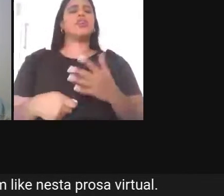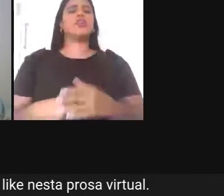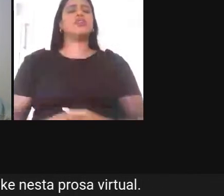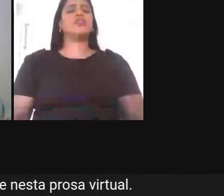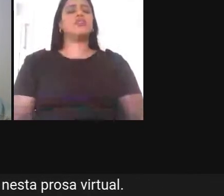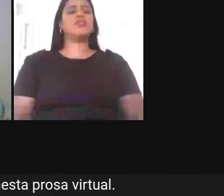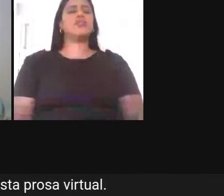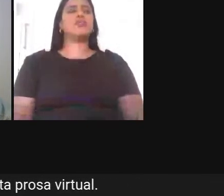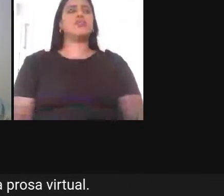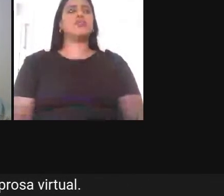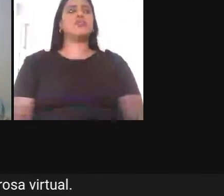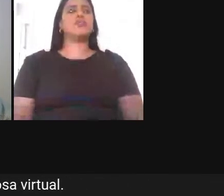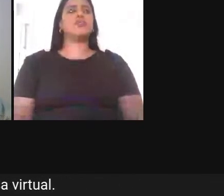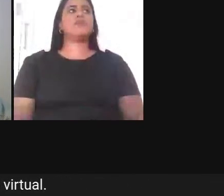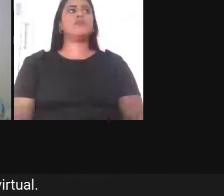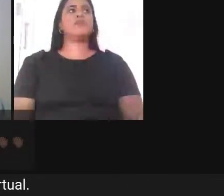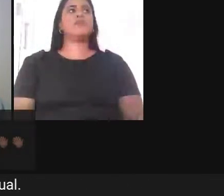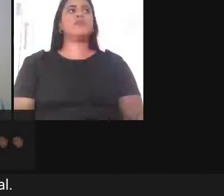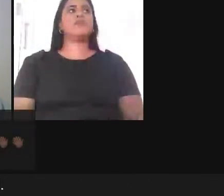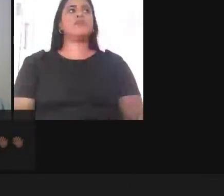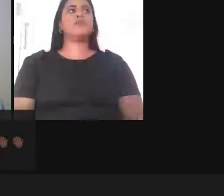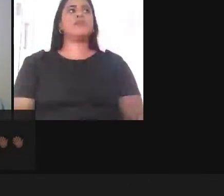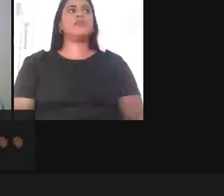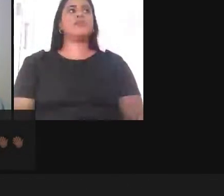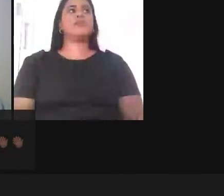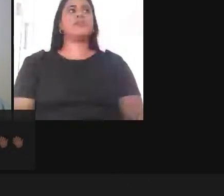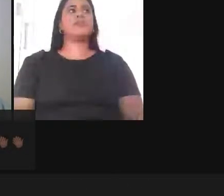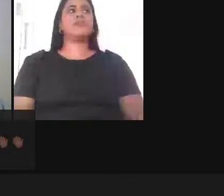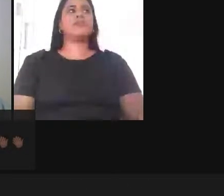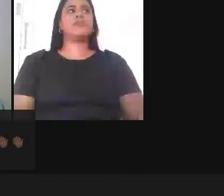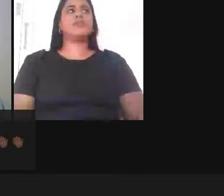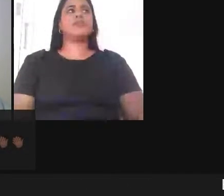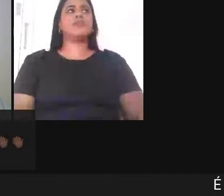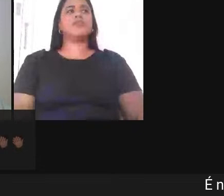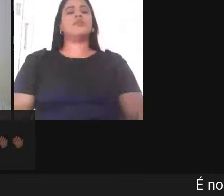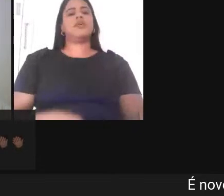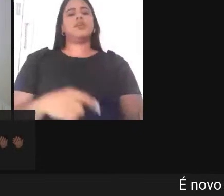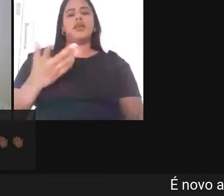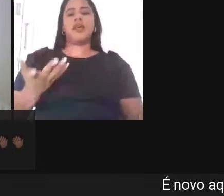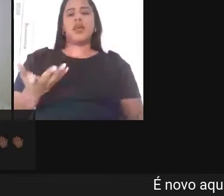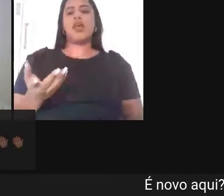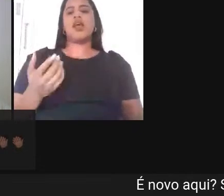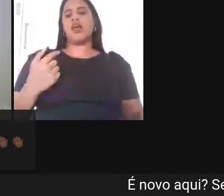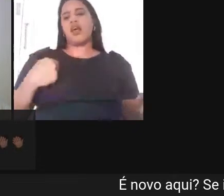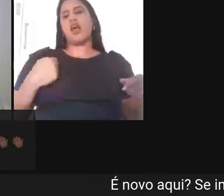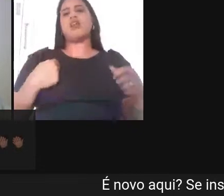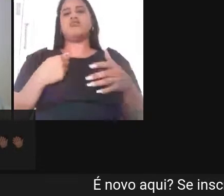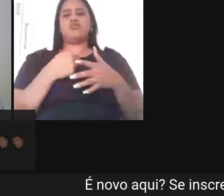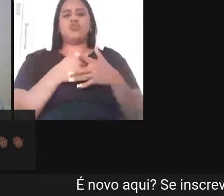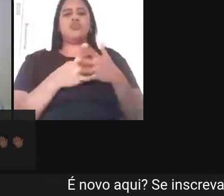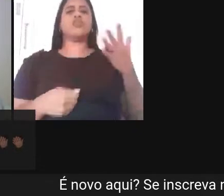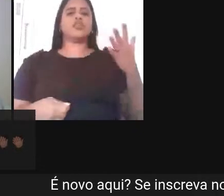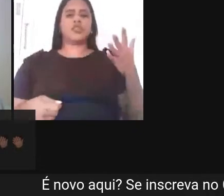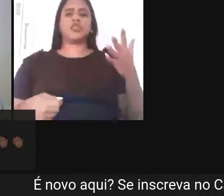Eu acho que eu sou o outro na escrita. E vou aproveitar para responder a uma pergunta que foi colocada aqui.